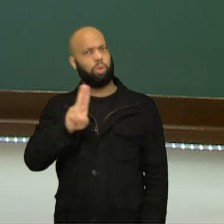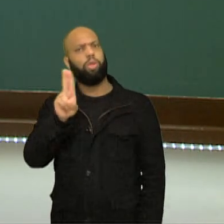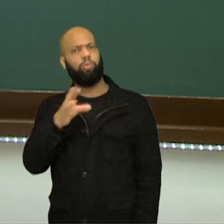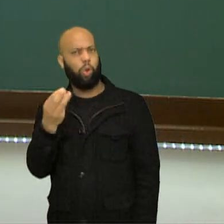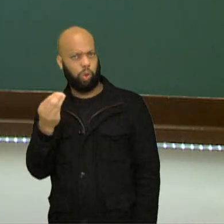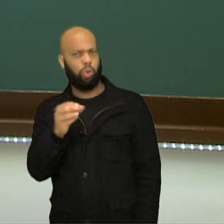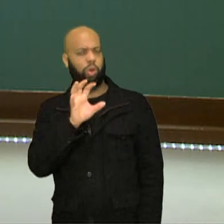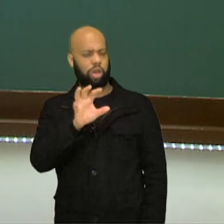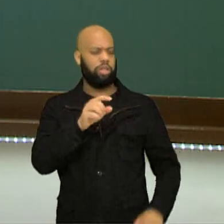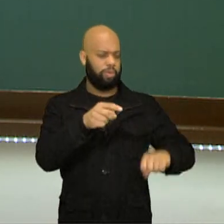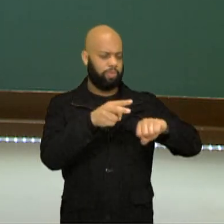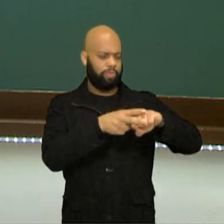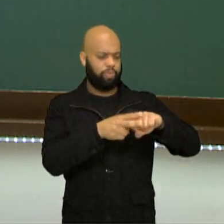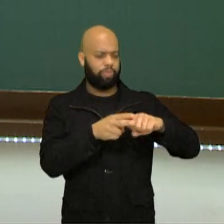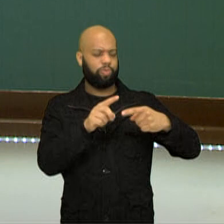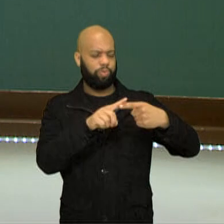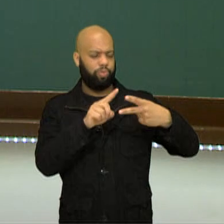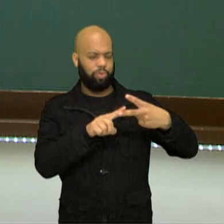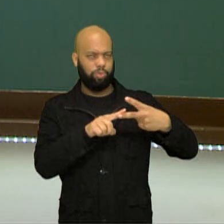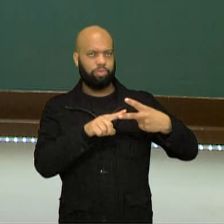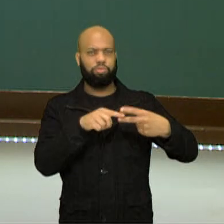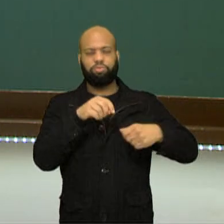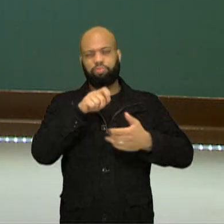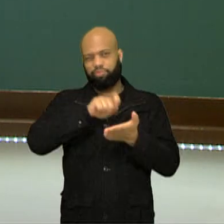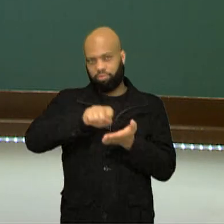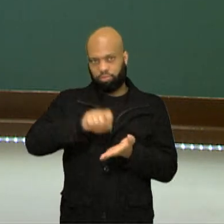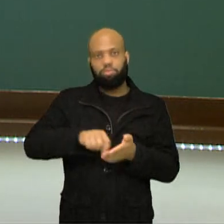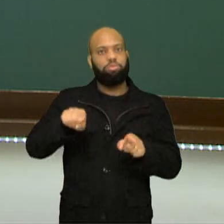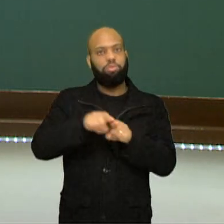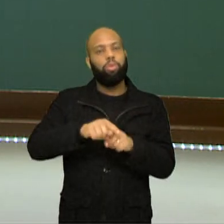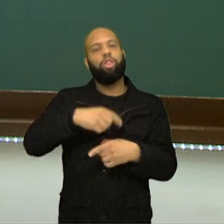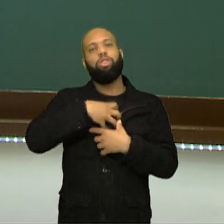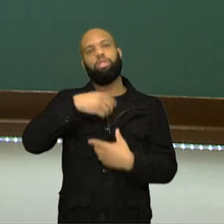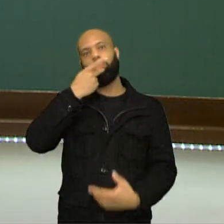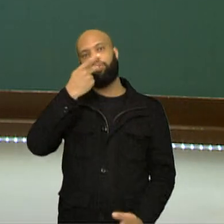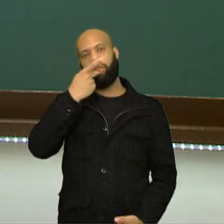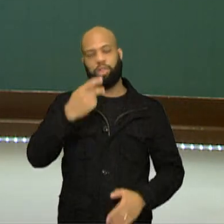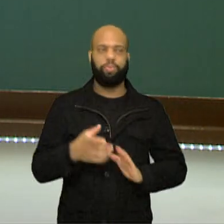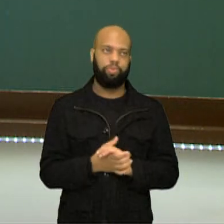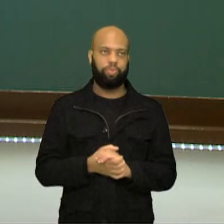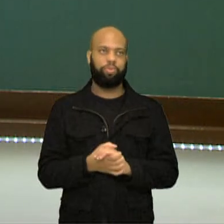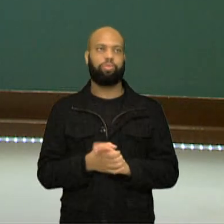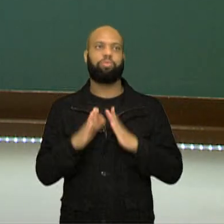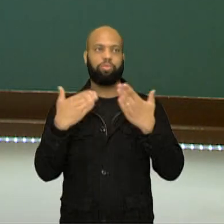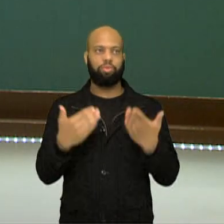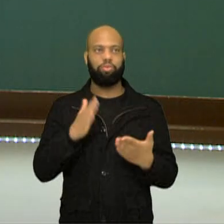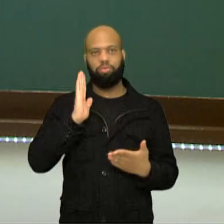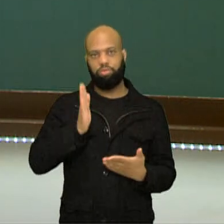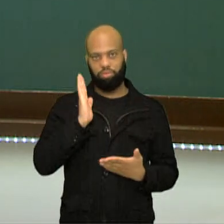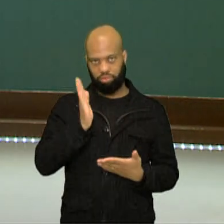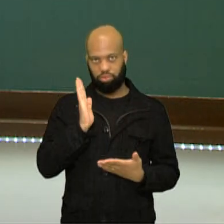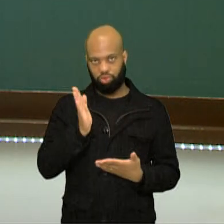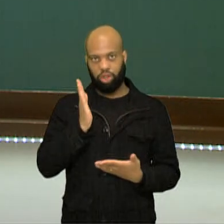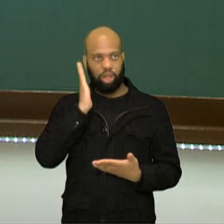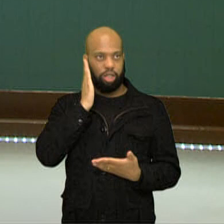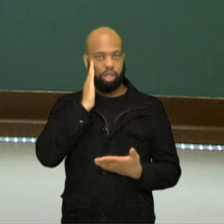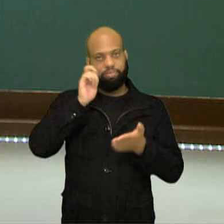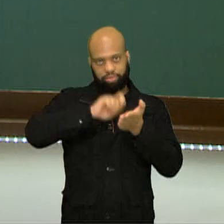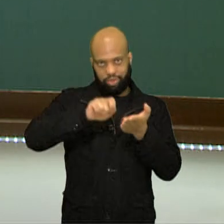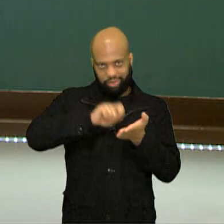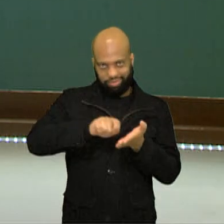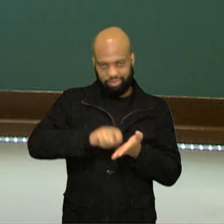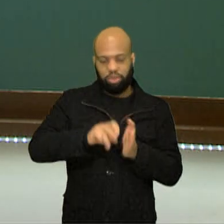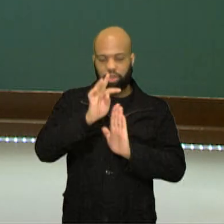na modalidade oral da língua quanto na escrita, né? Pois bem, como nós estamos diante de um texto escrito que